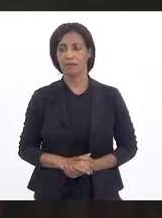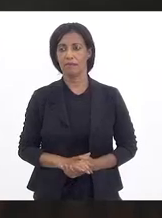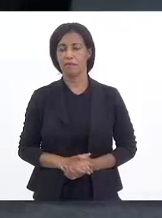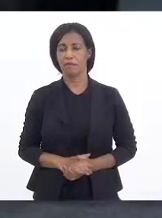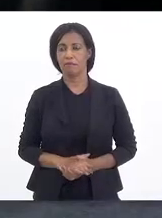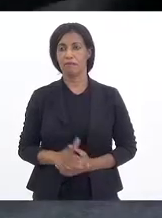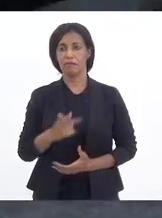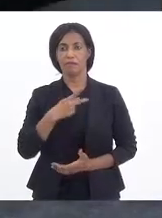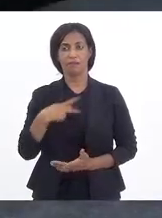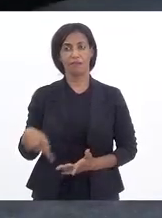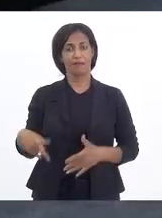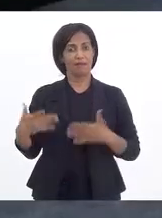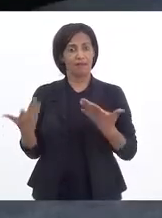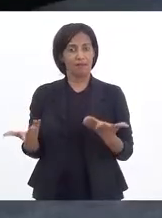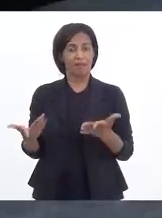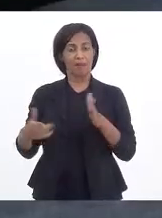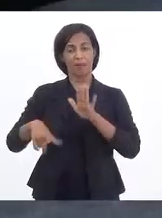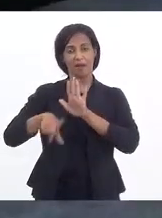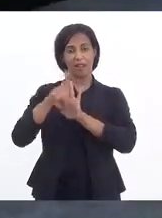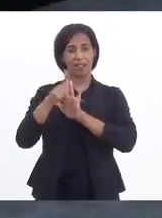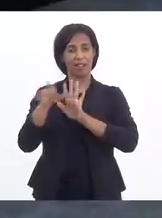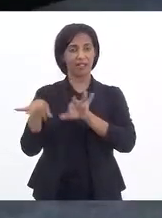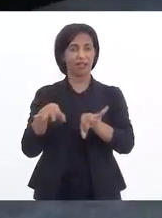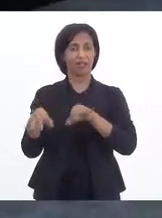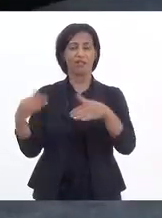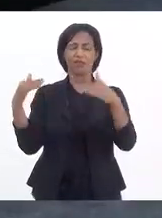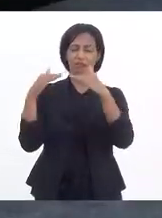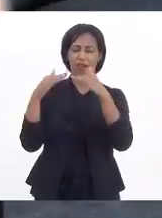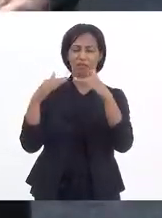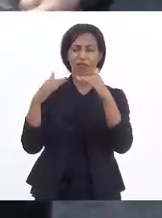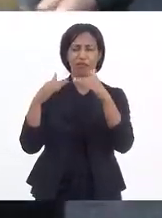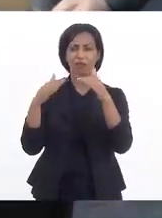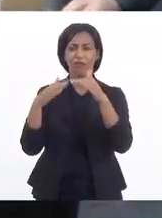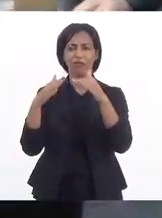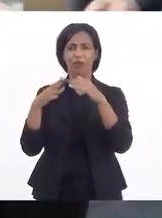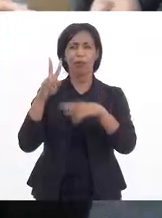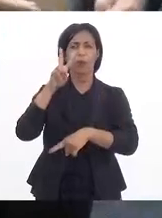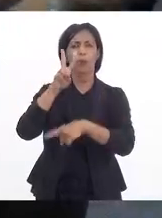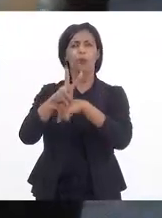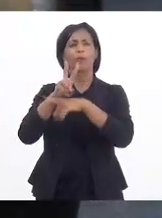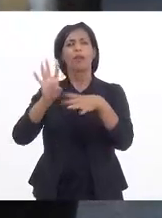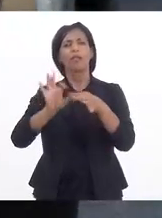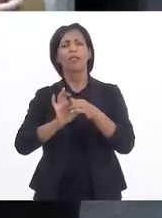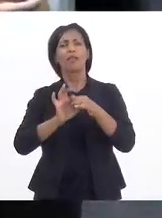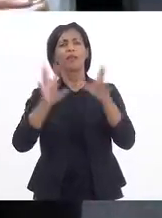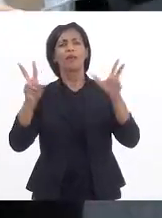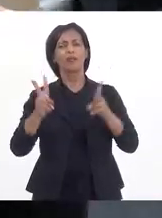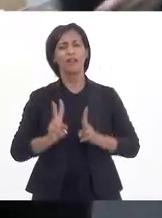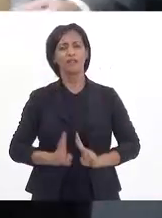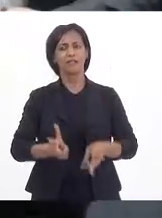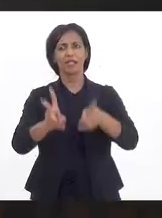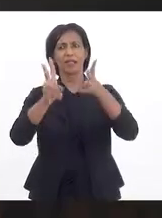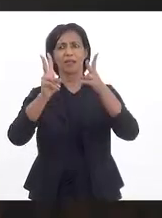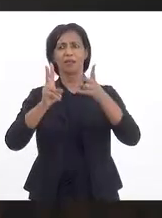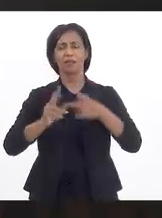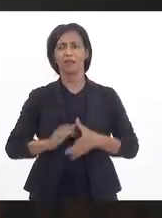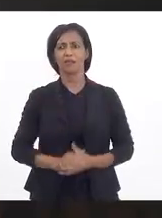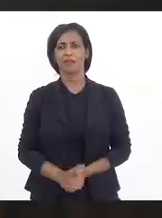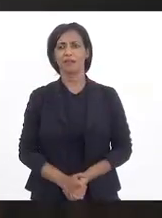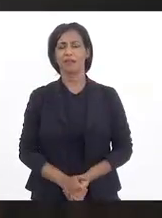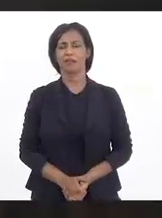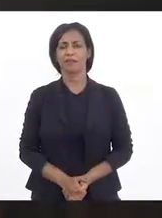o presidente obviamente pela legalidade do projeto favorável em defesa da Liberdade sempre né Né